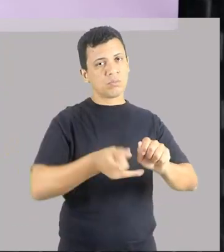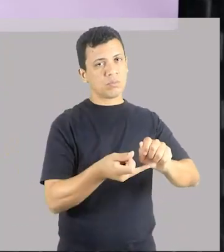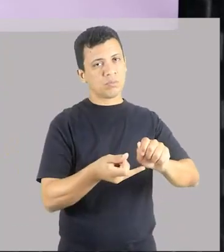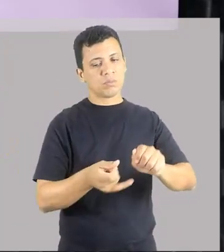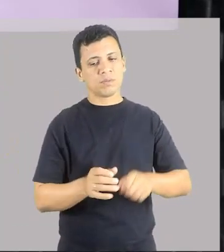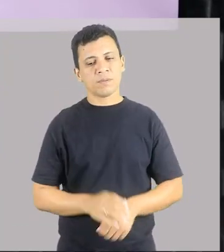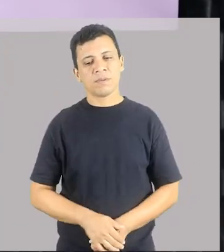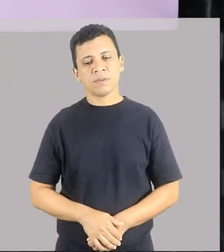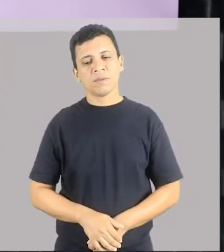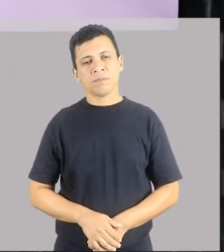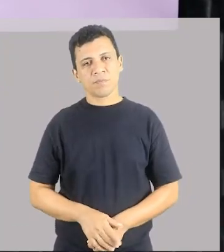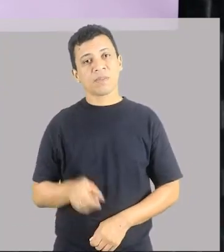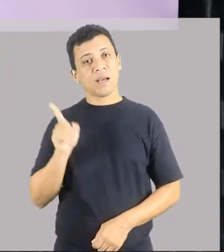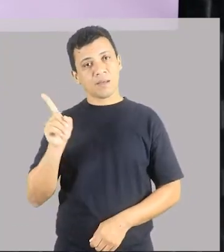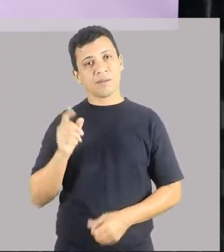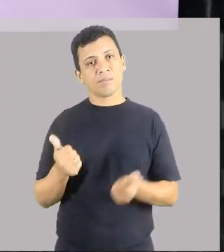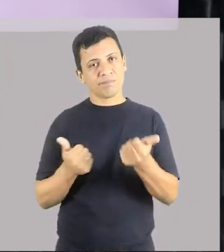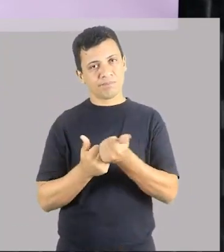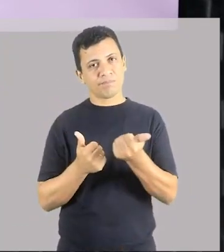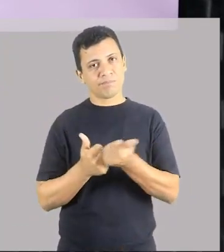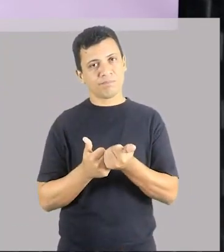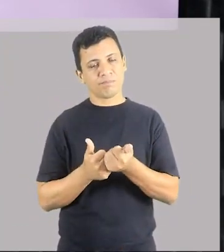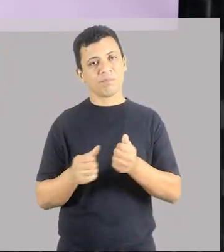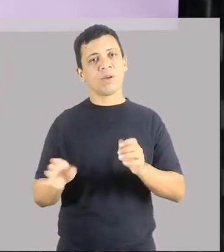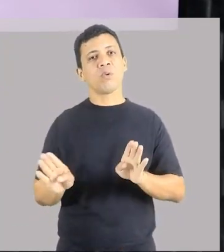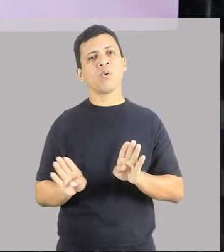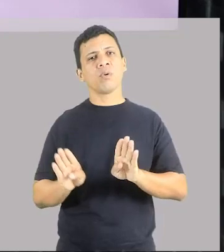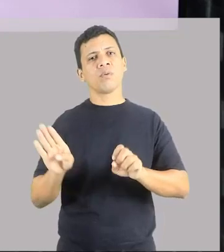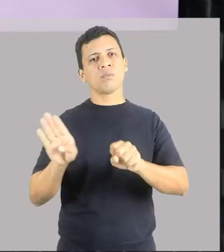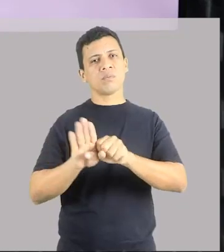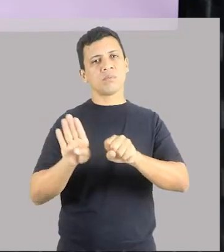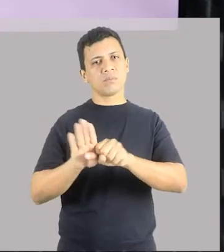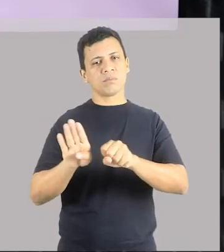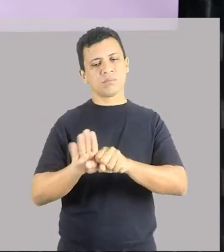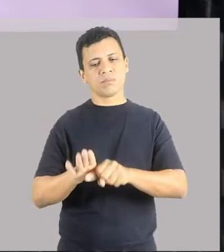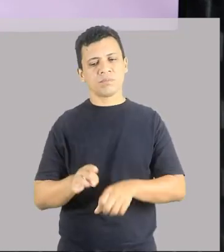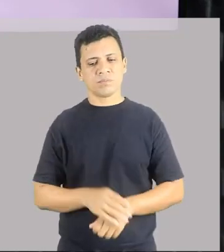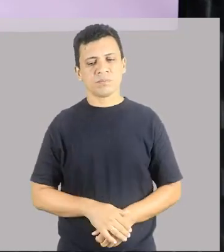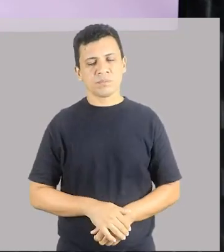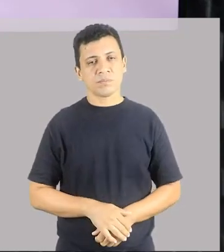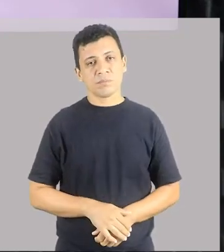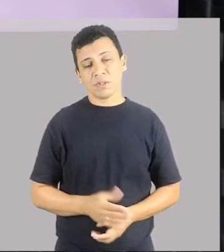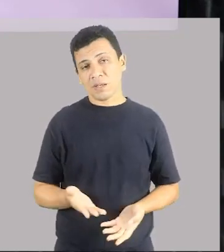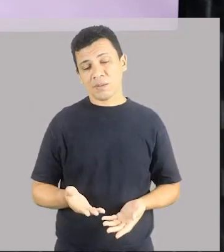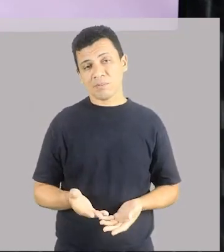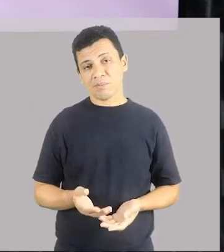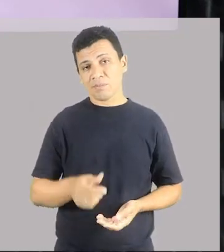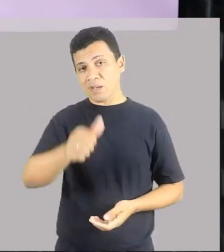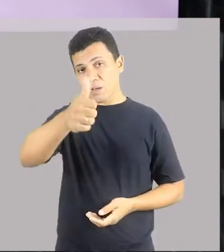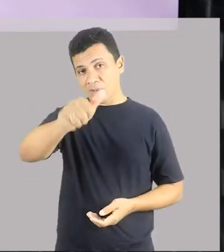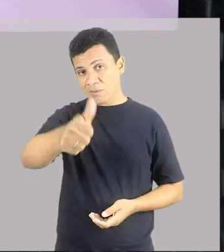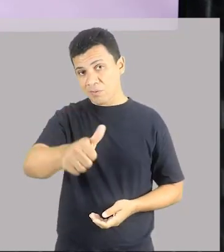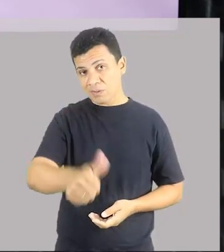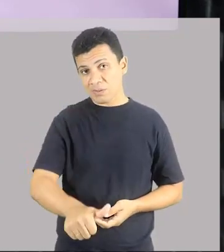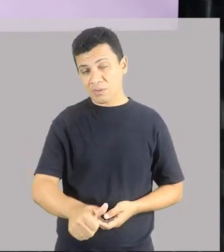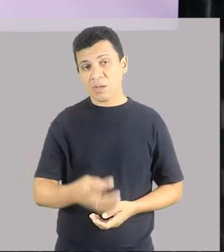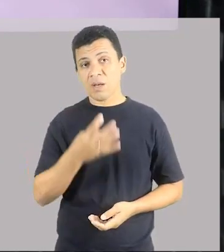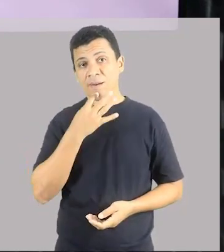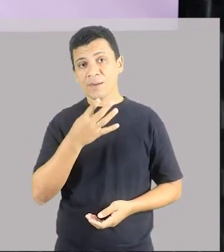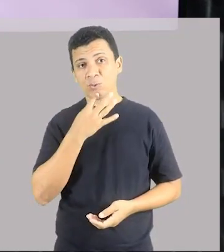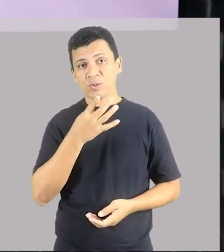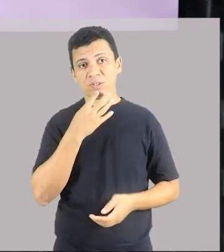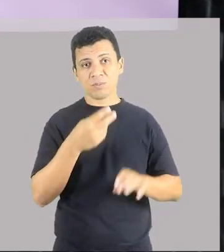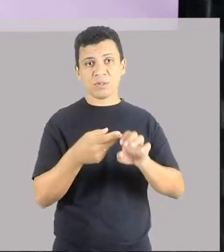nesse caso substantivo OK aí ficou bem simples e assim que a banca vai trabalhar é o reconhecimento dos